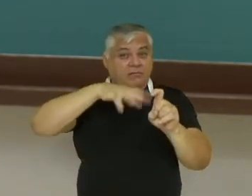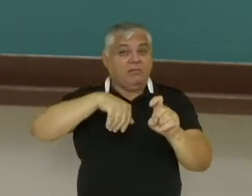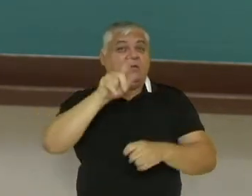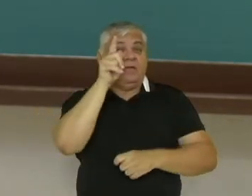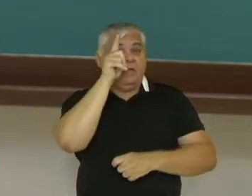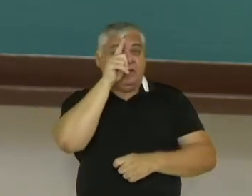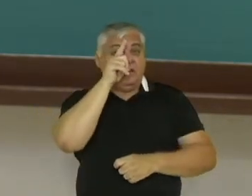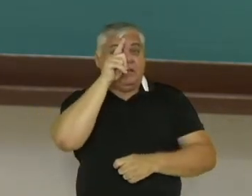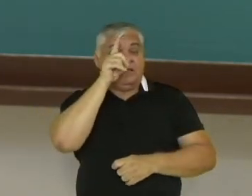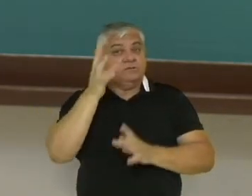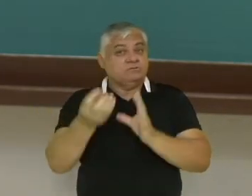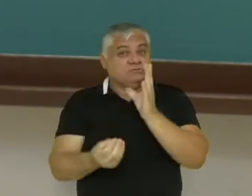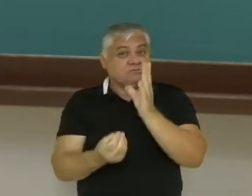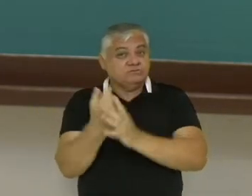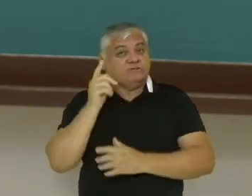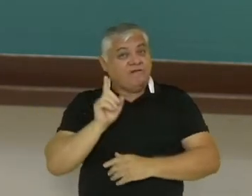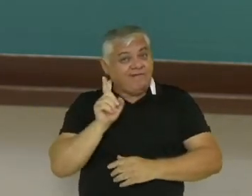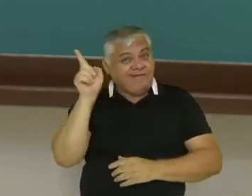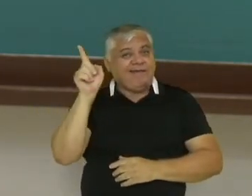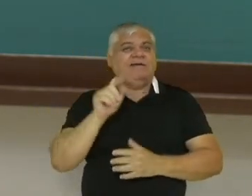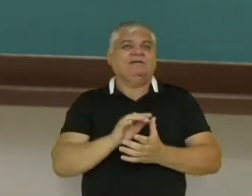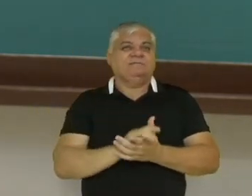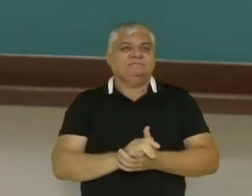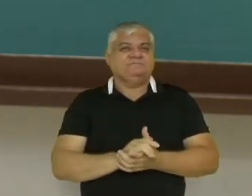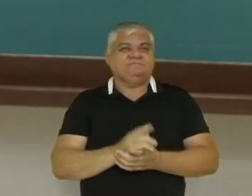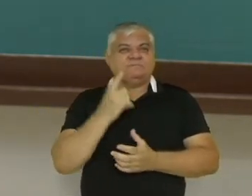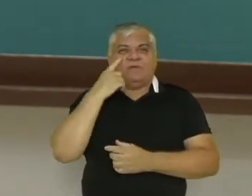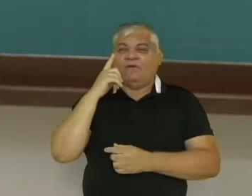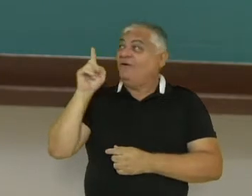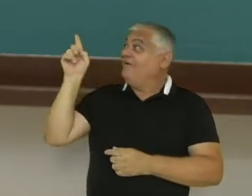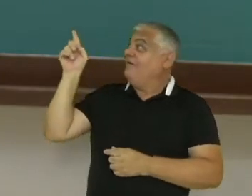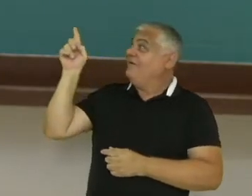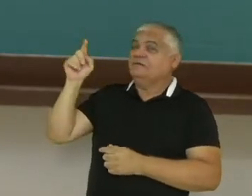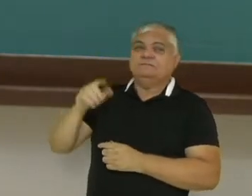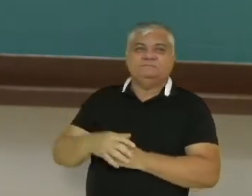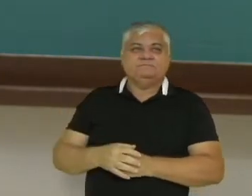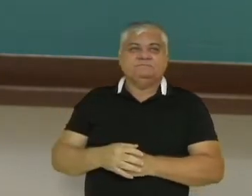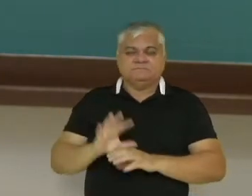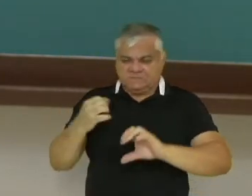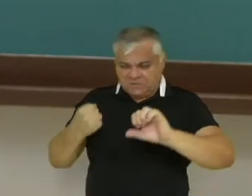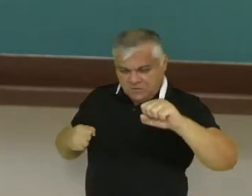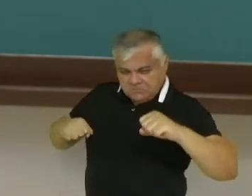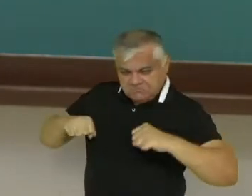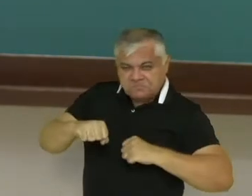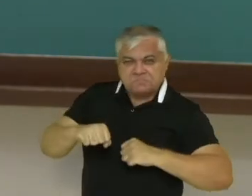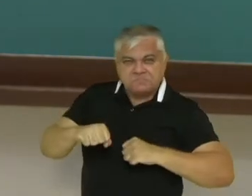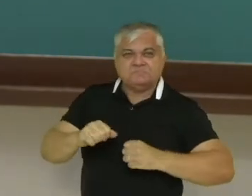Heráclito e Teseu. Então, eles têm até essa imagem aqui, né? Essa figura aqui, que como surgiu lá.